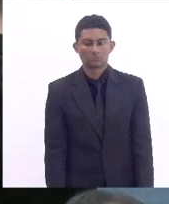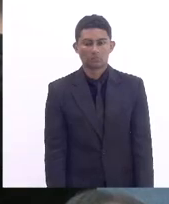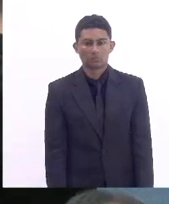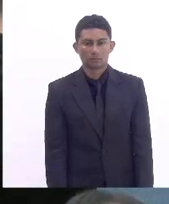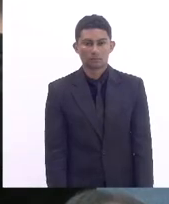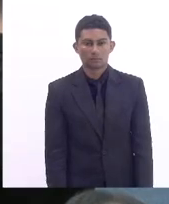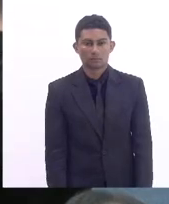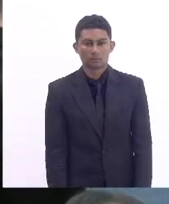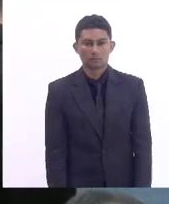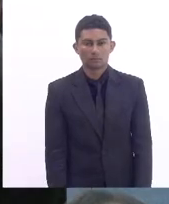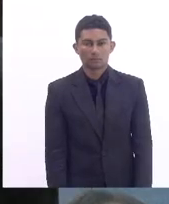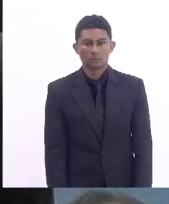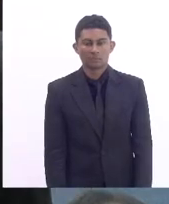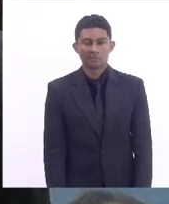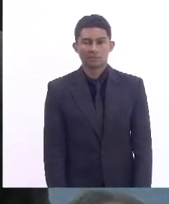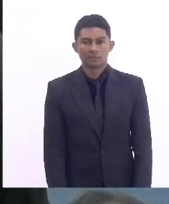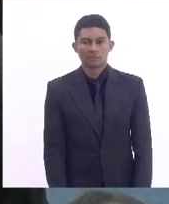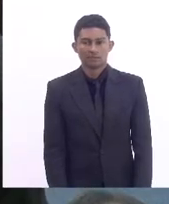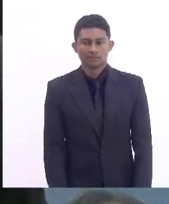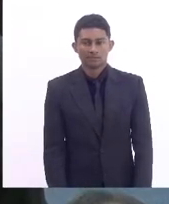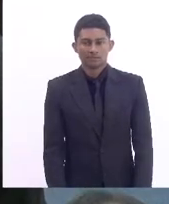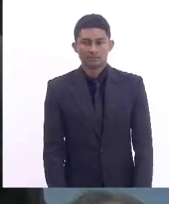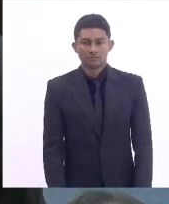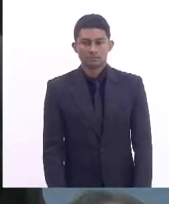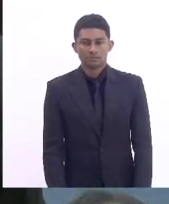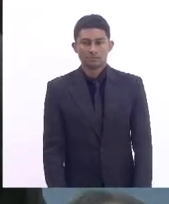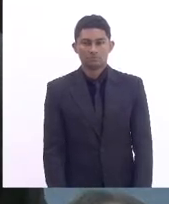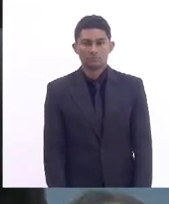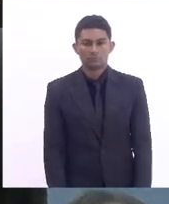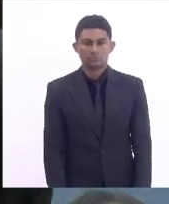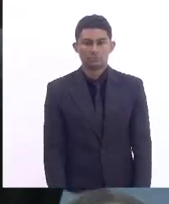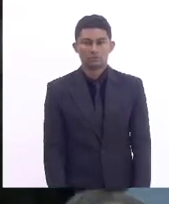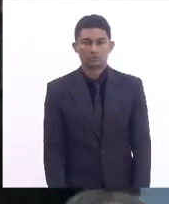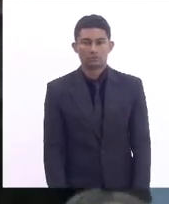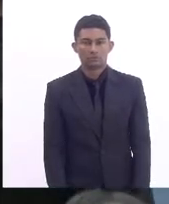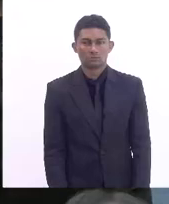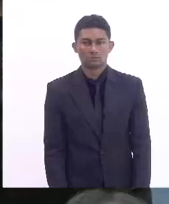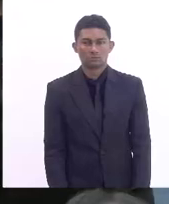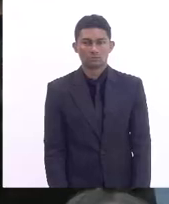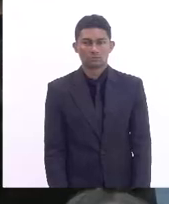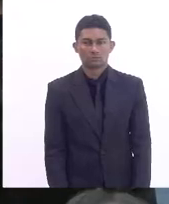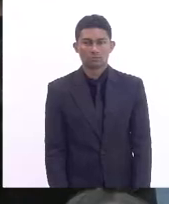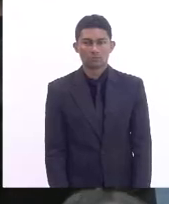E aí E aí